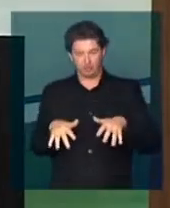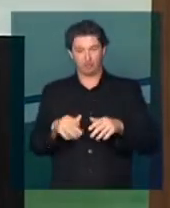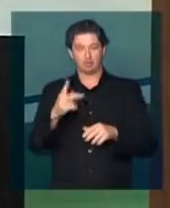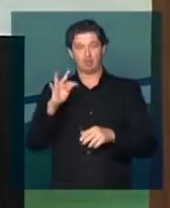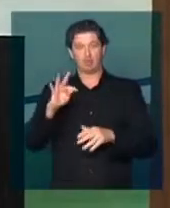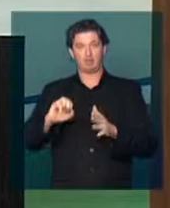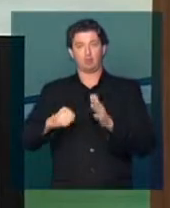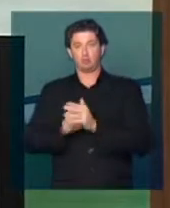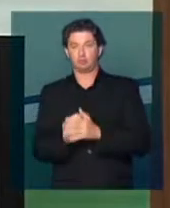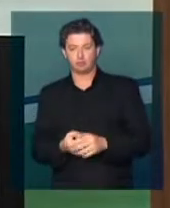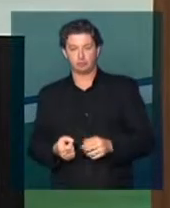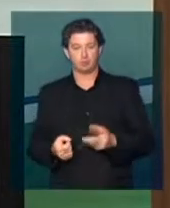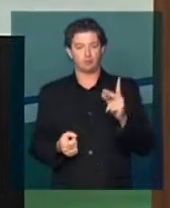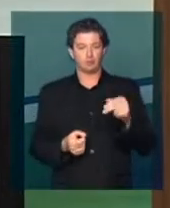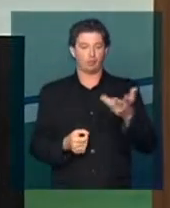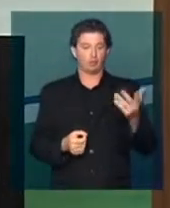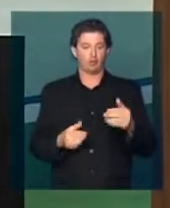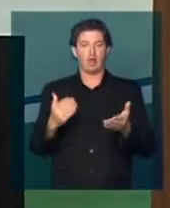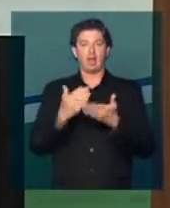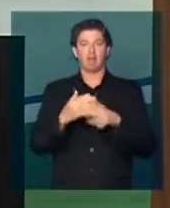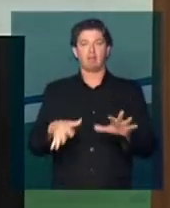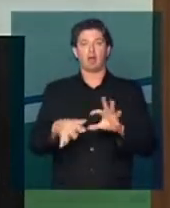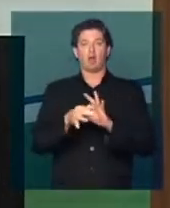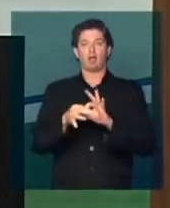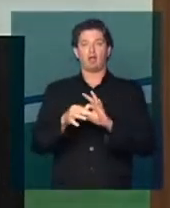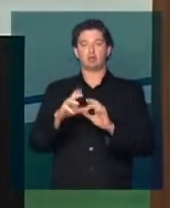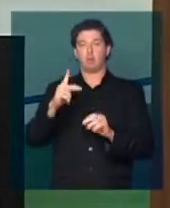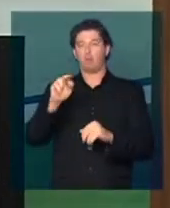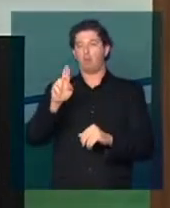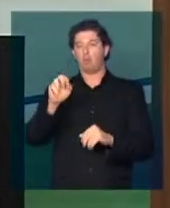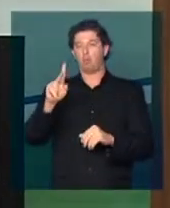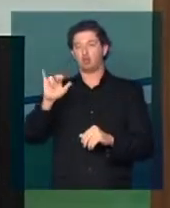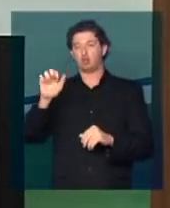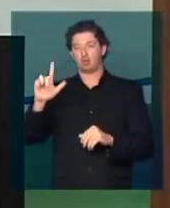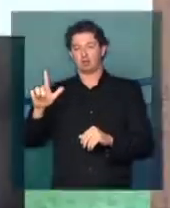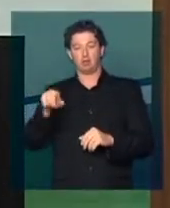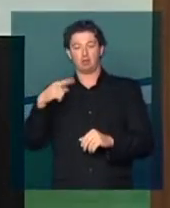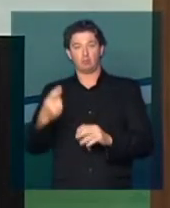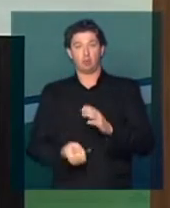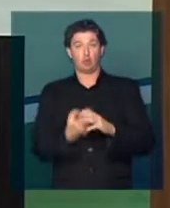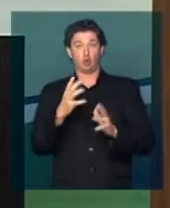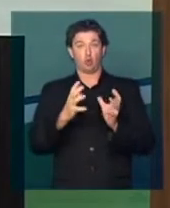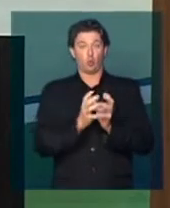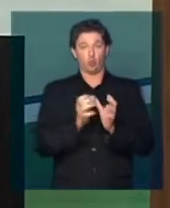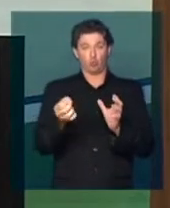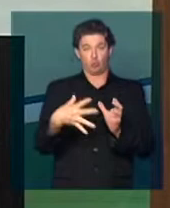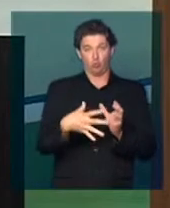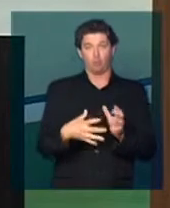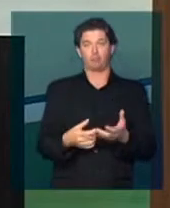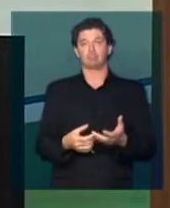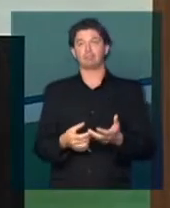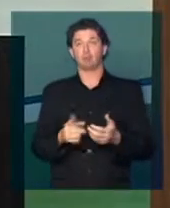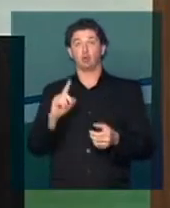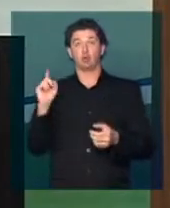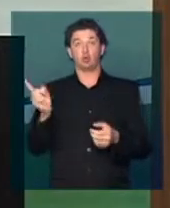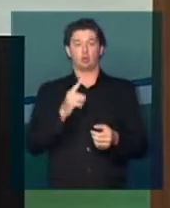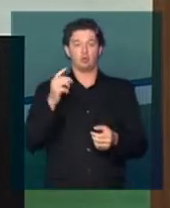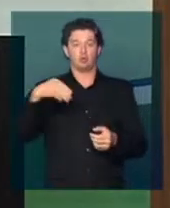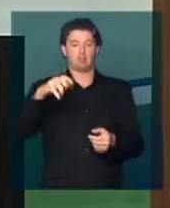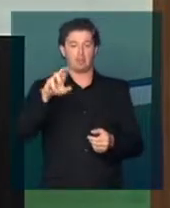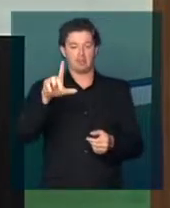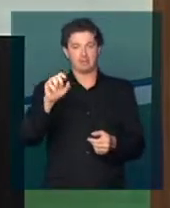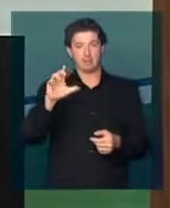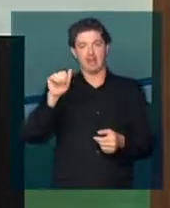PT obstruiu, como, por exemplo, o fim das coligações proporcionais. Depois se criou um outro grupo, da qual todos, Marcelo Castro,